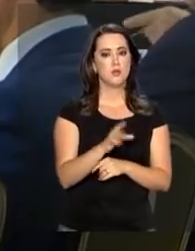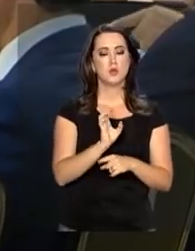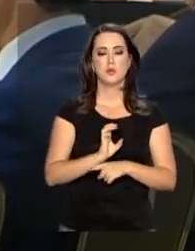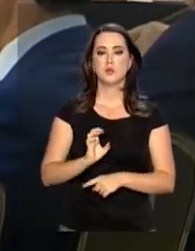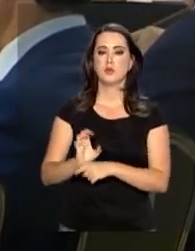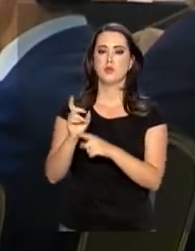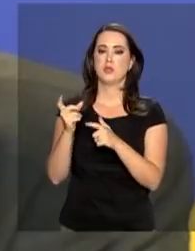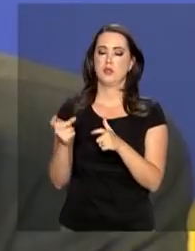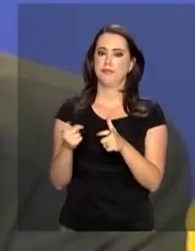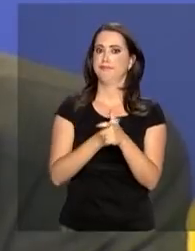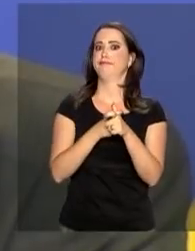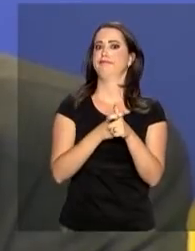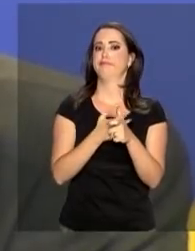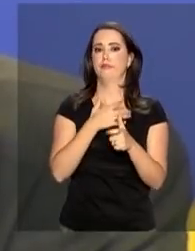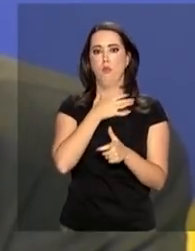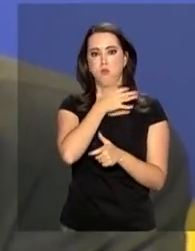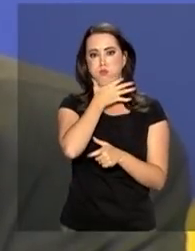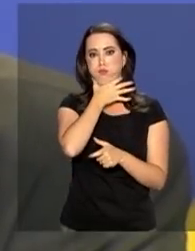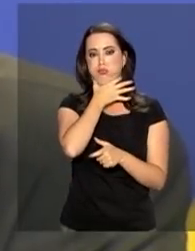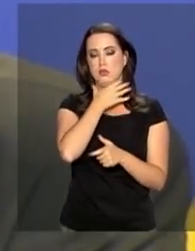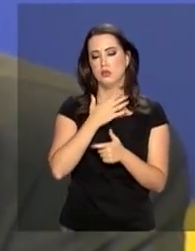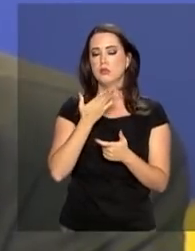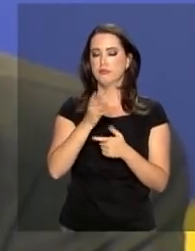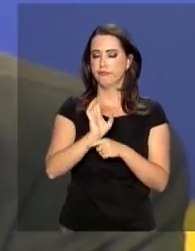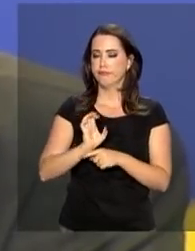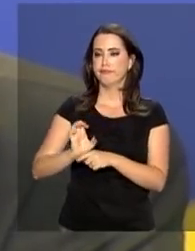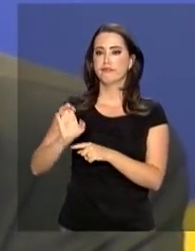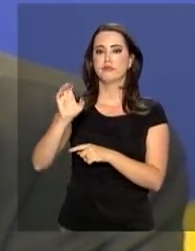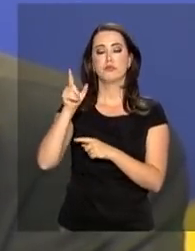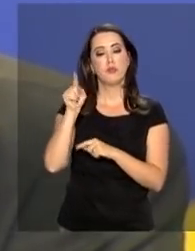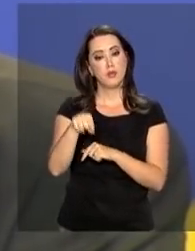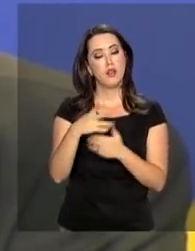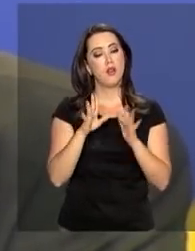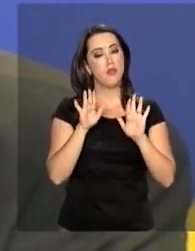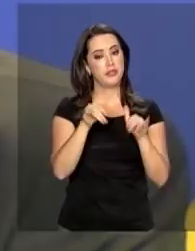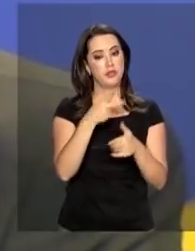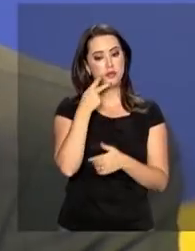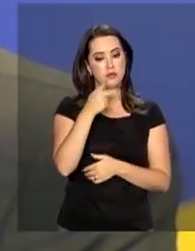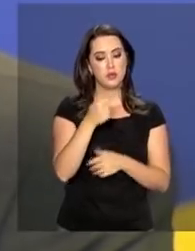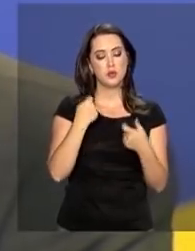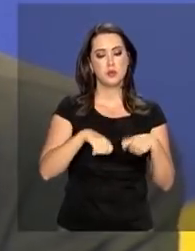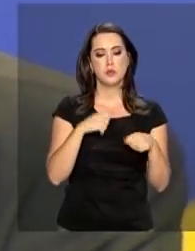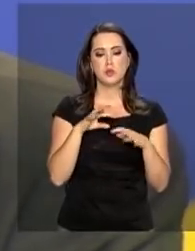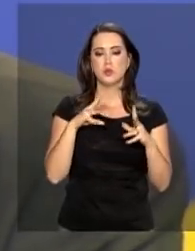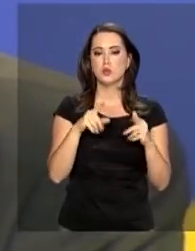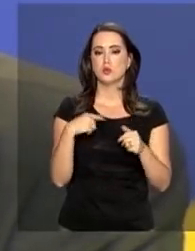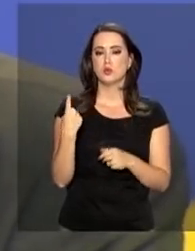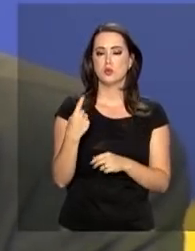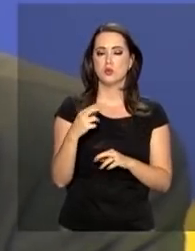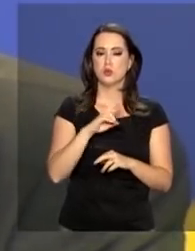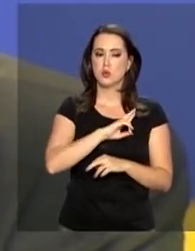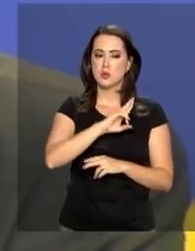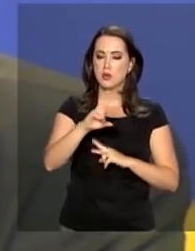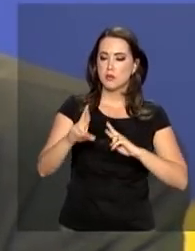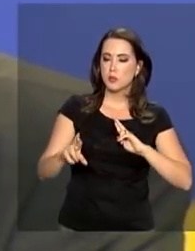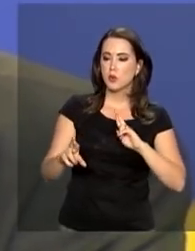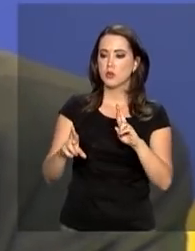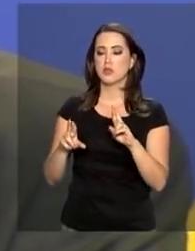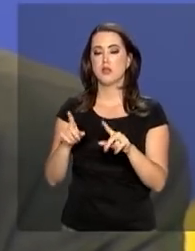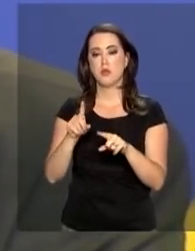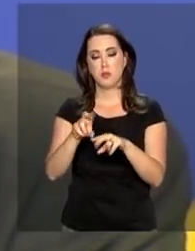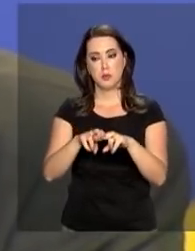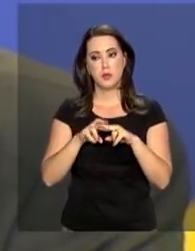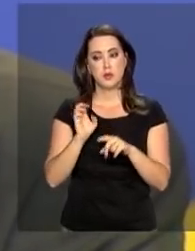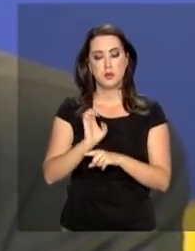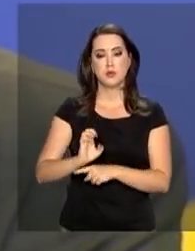estados endividados. Em um discurso no fim do evento, Jair Bolsonaro afirmou a necessidade de todos se responsabilizarem pelos